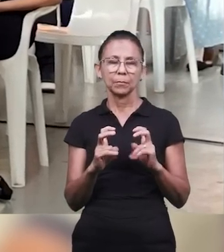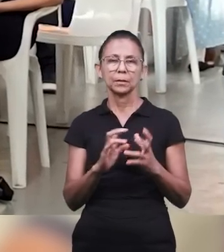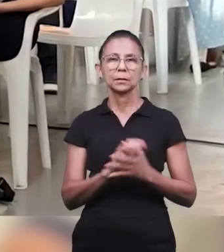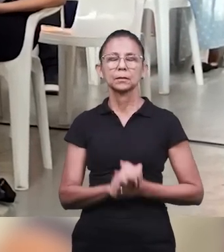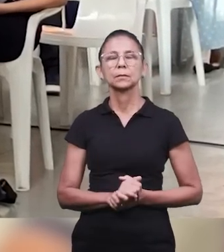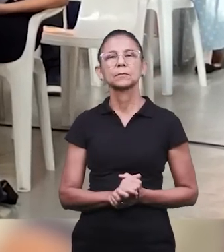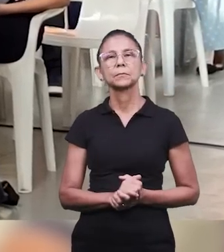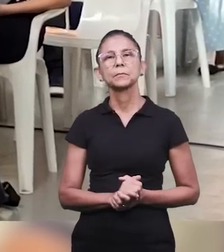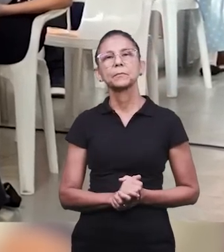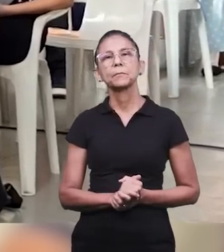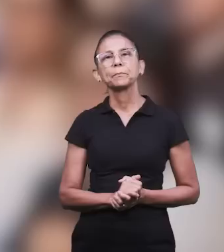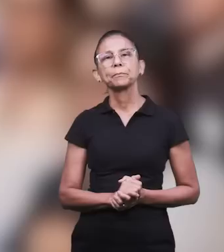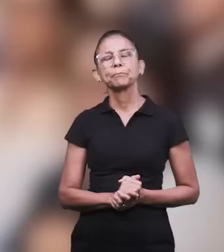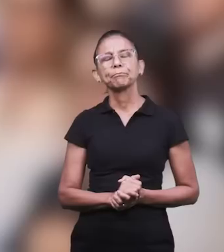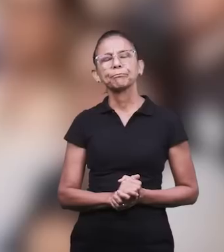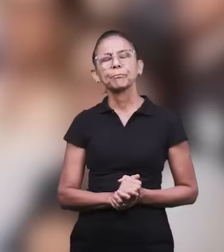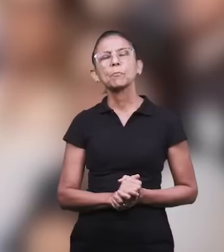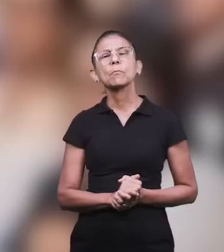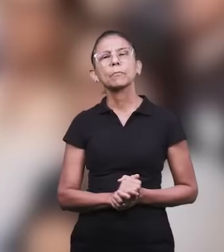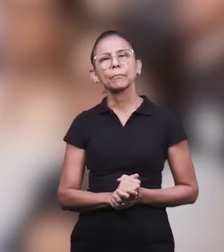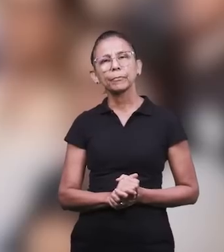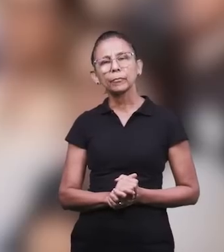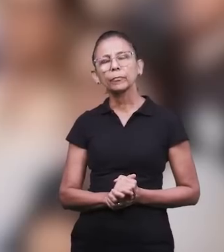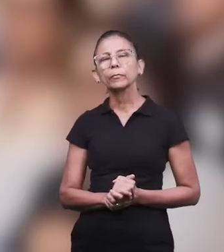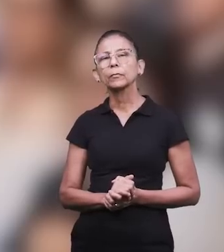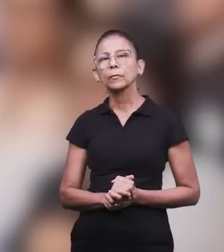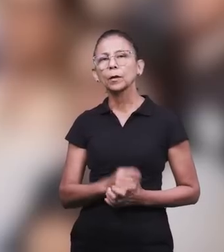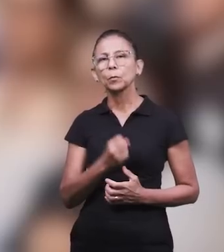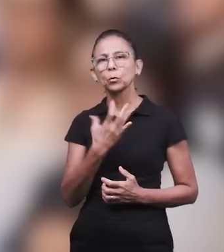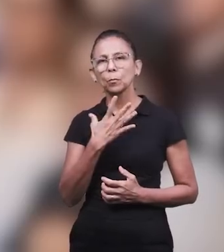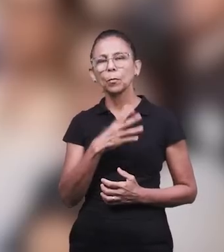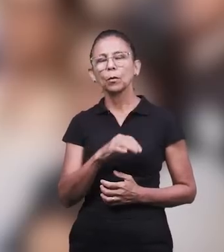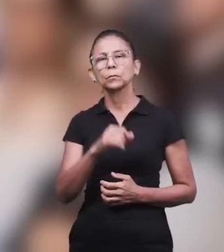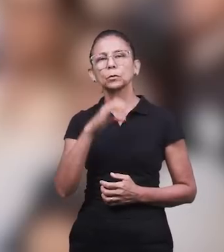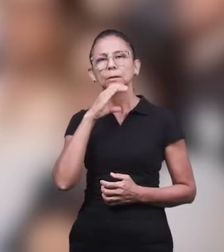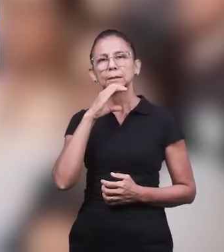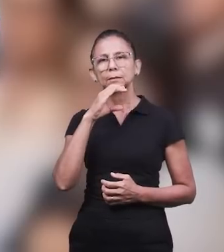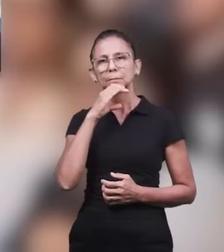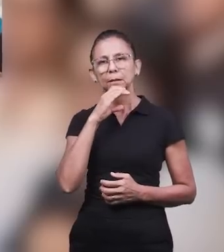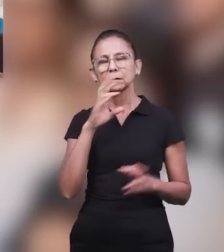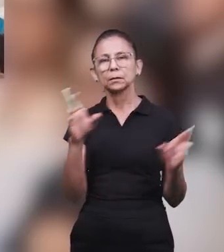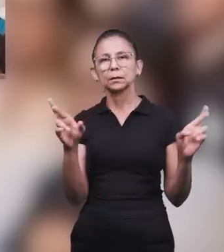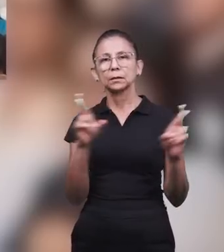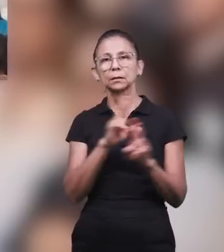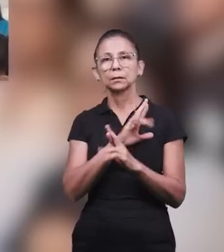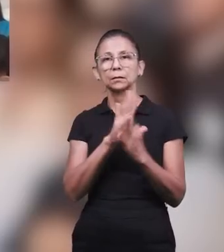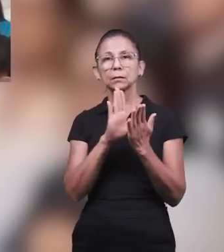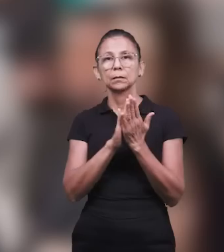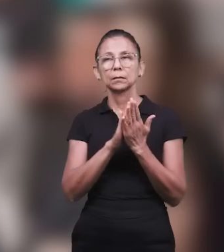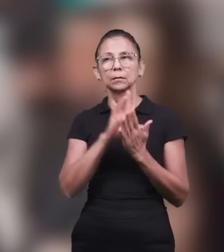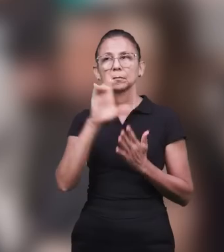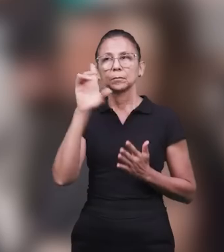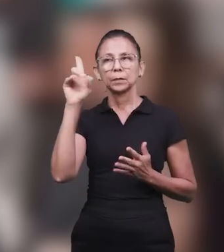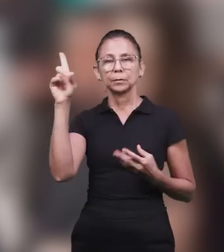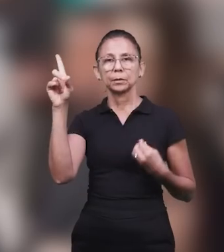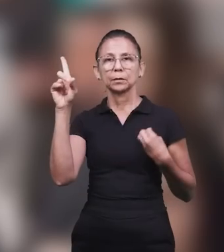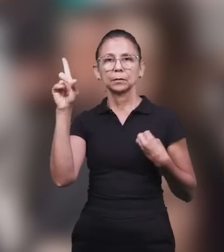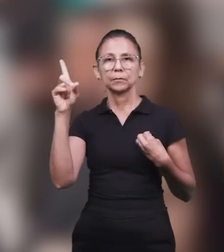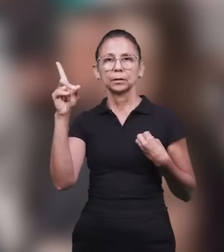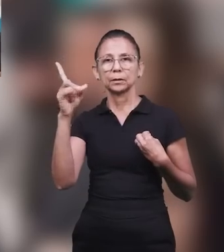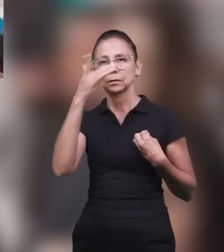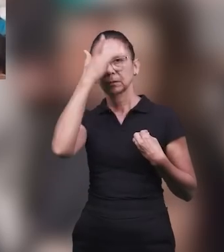abordados acrescentaram ainda mais conhecimento em relação à palavra na vida dos